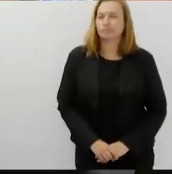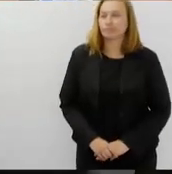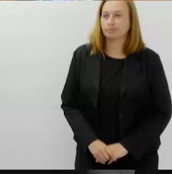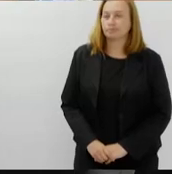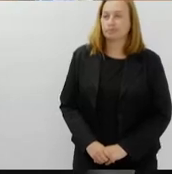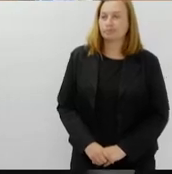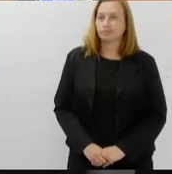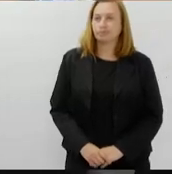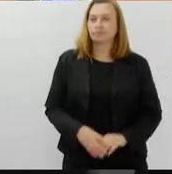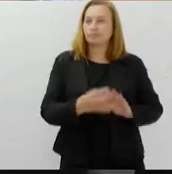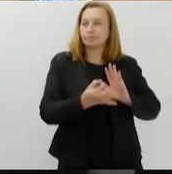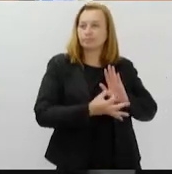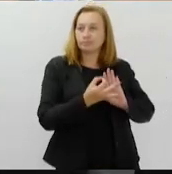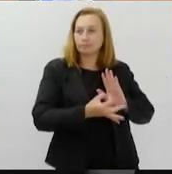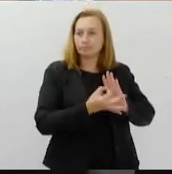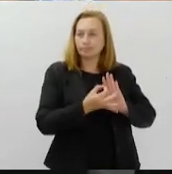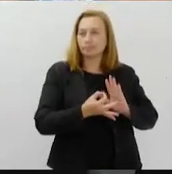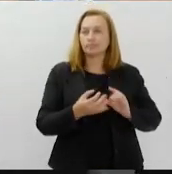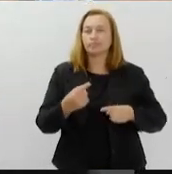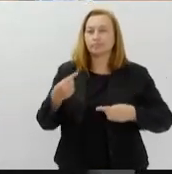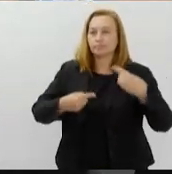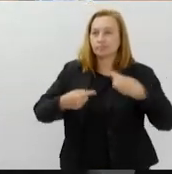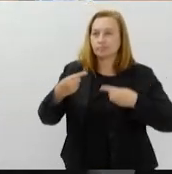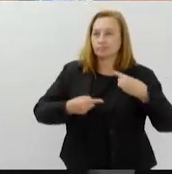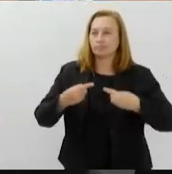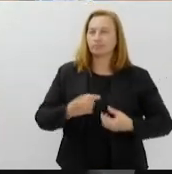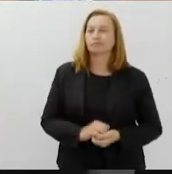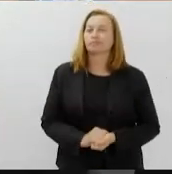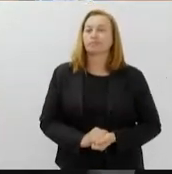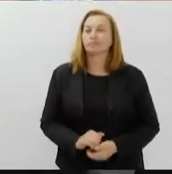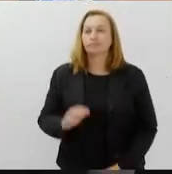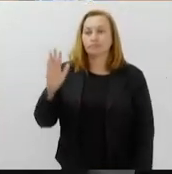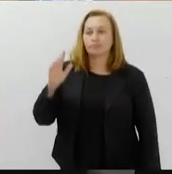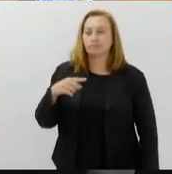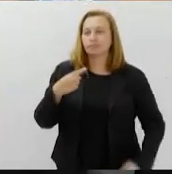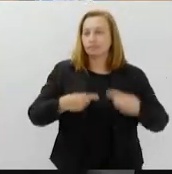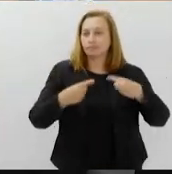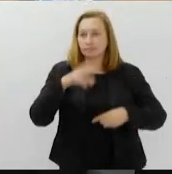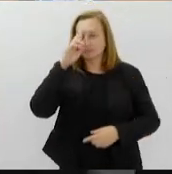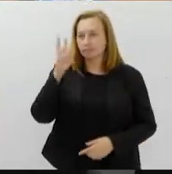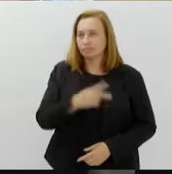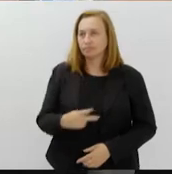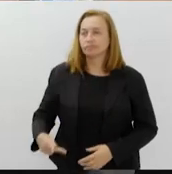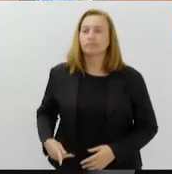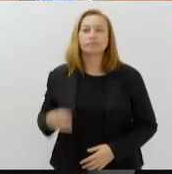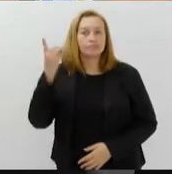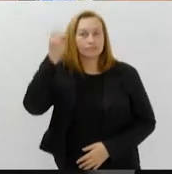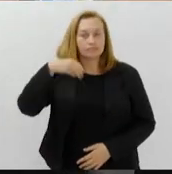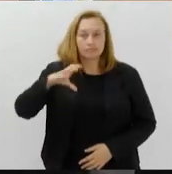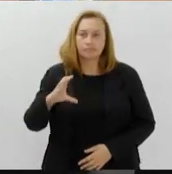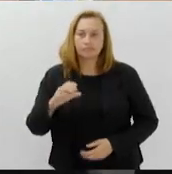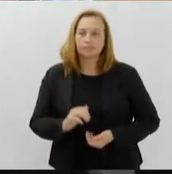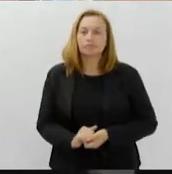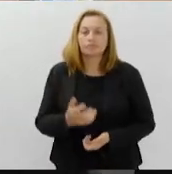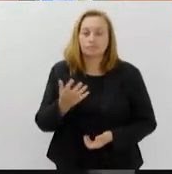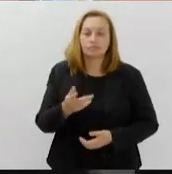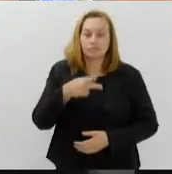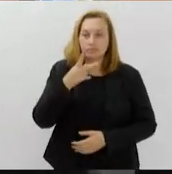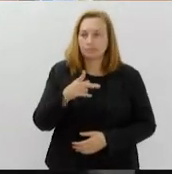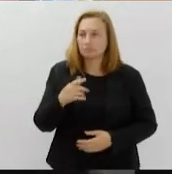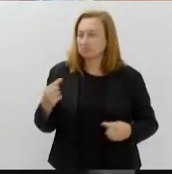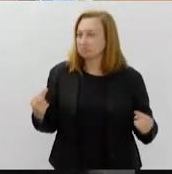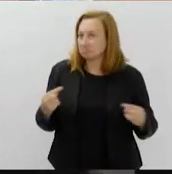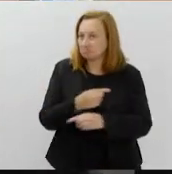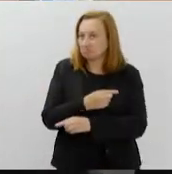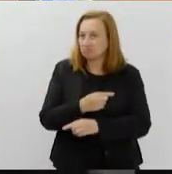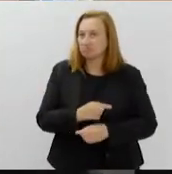Com os pareceres emitidos, em discussão. Para discutir, presidente. Deputado Carlos Mink, por favor. Presidente, eu quero dizer que, embora não concorde,